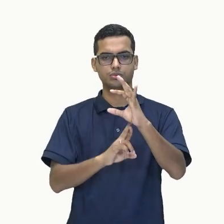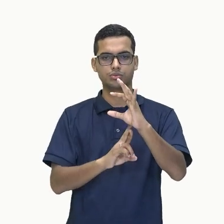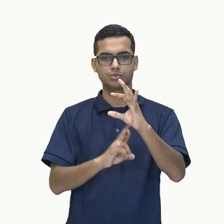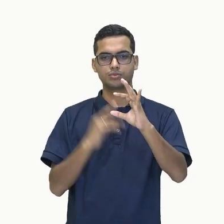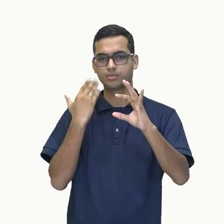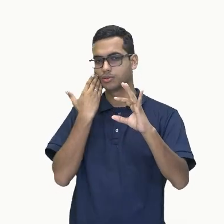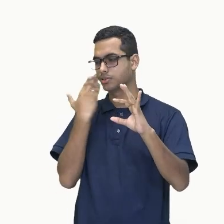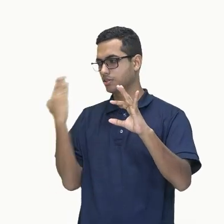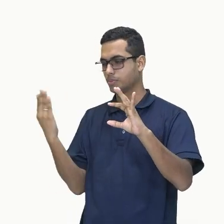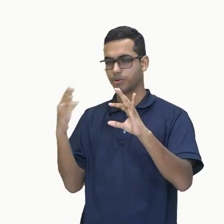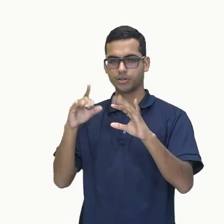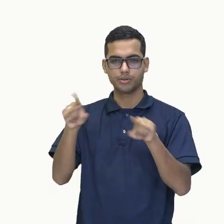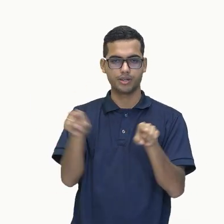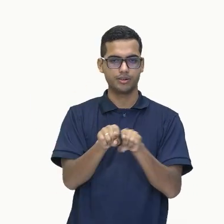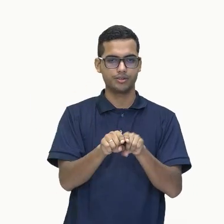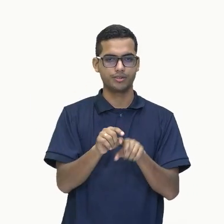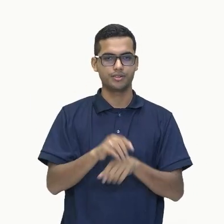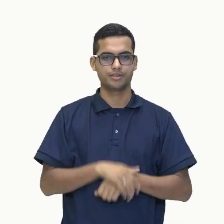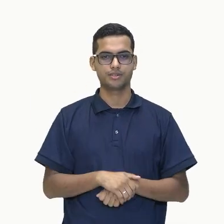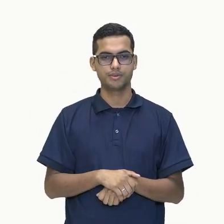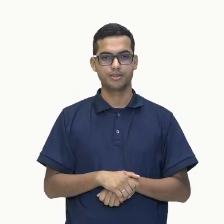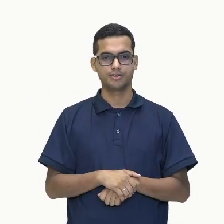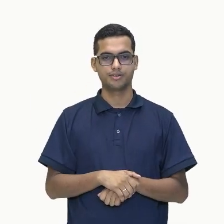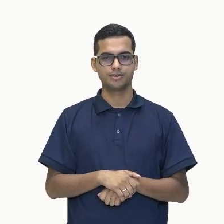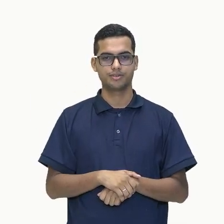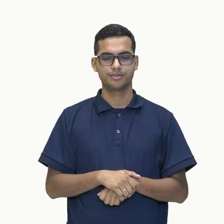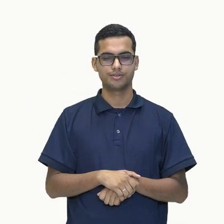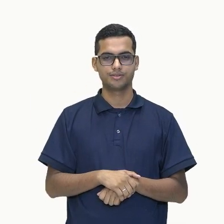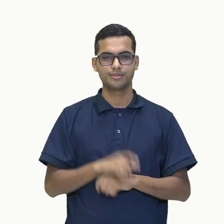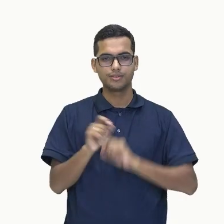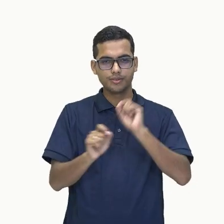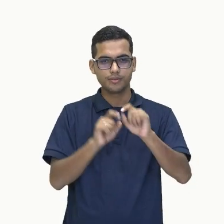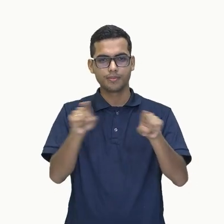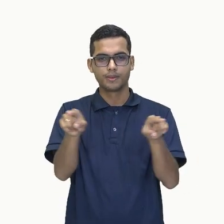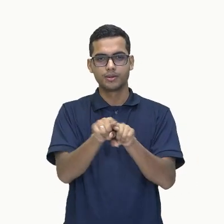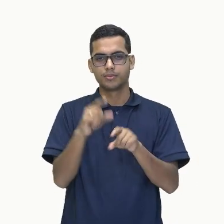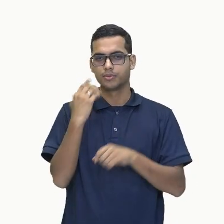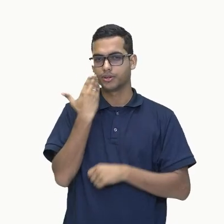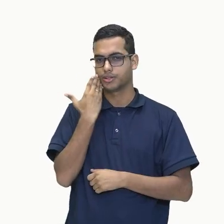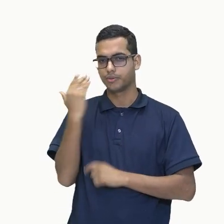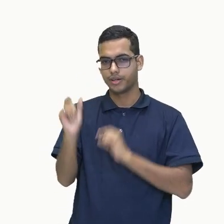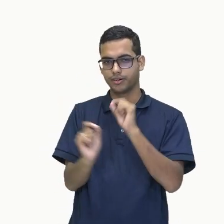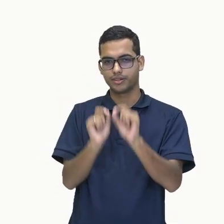se aproximam ali, o que vai acontecer é que esta parte aqui,